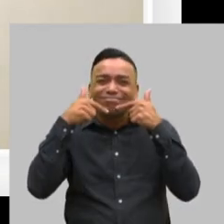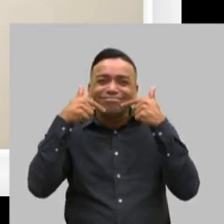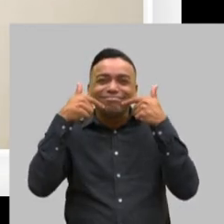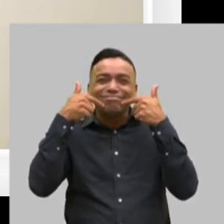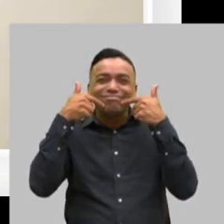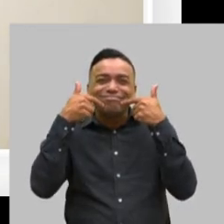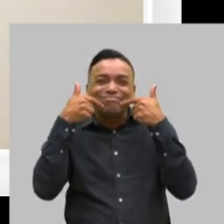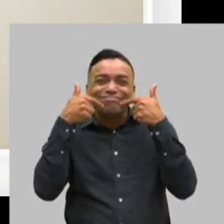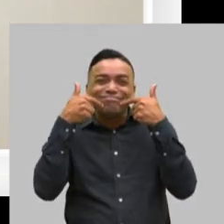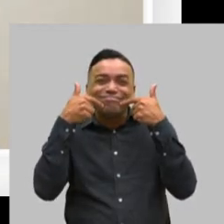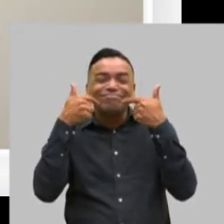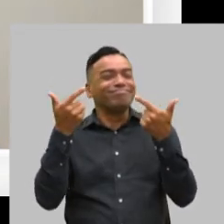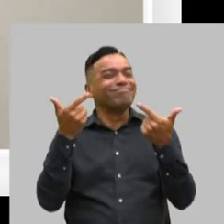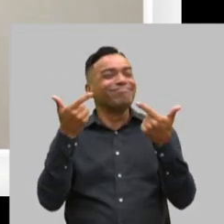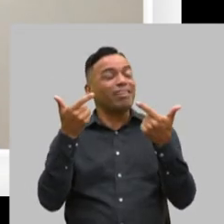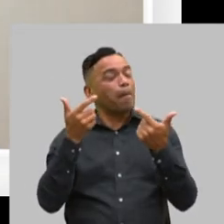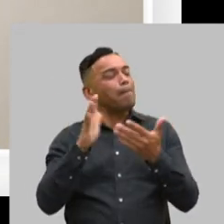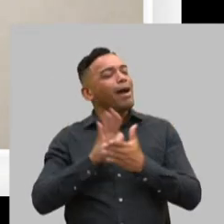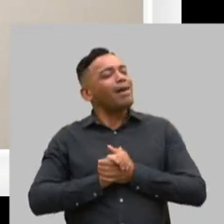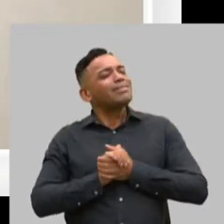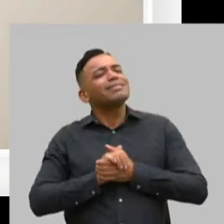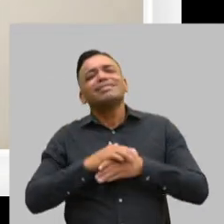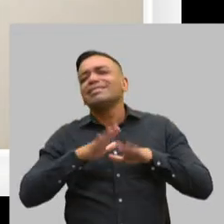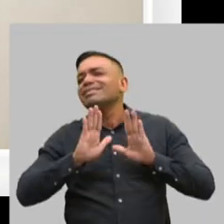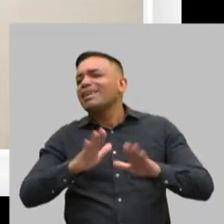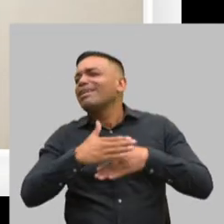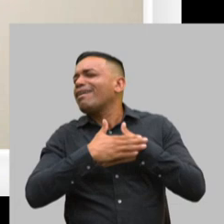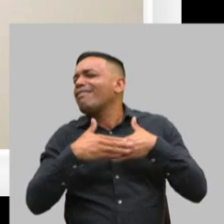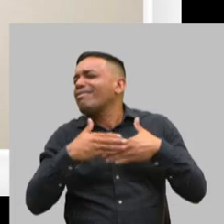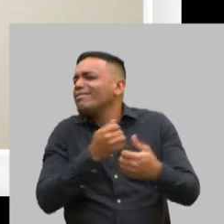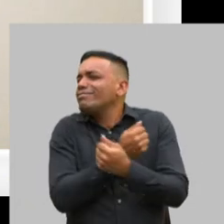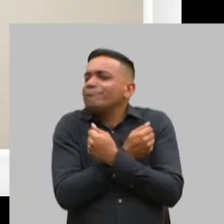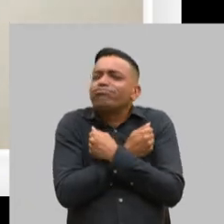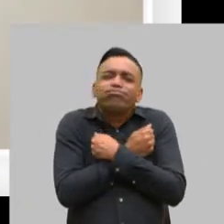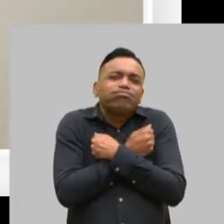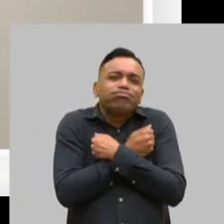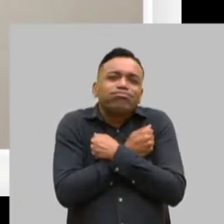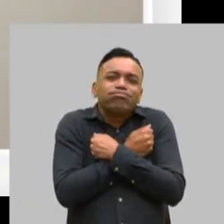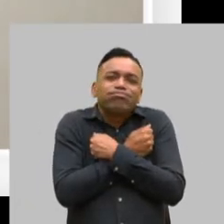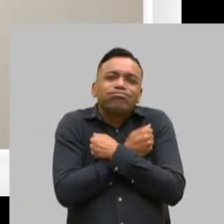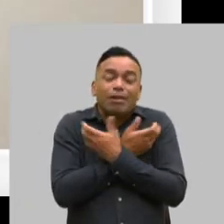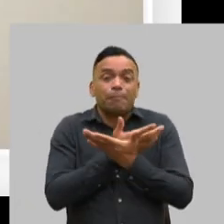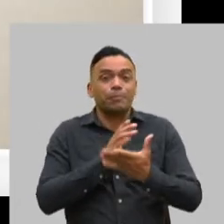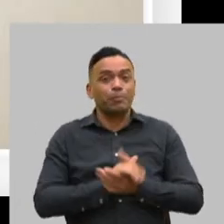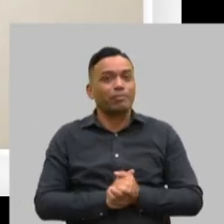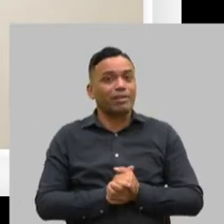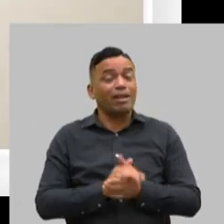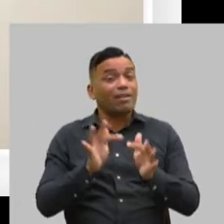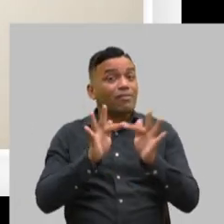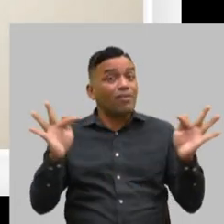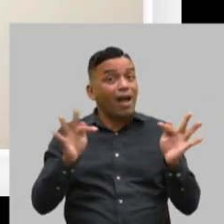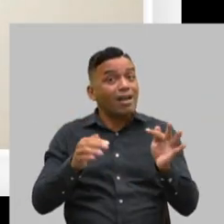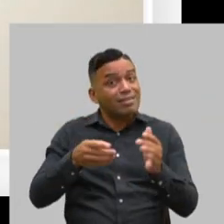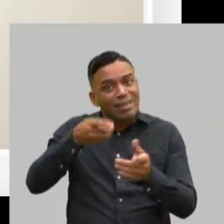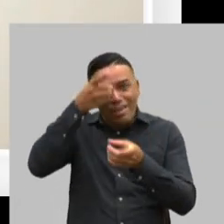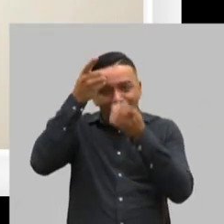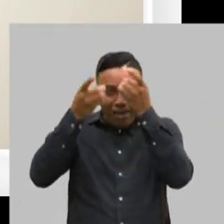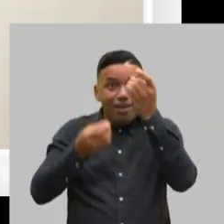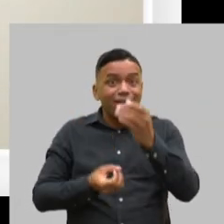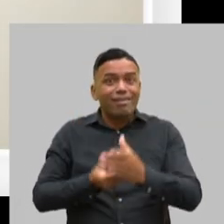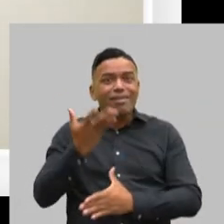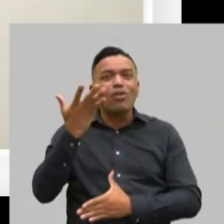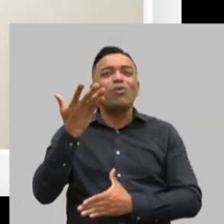pequeno, né? Mas aquele aconchego, aquele abraço. E com uma frase que ele criou mesmo, nos diz,